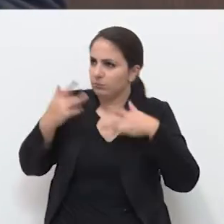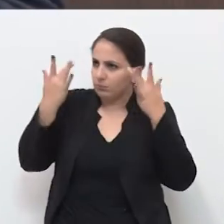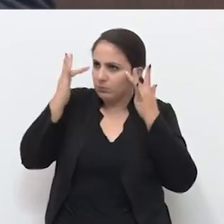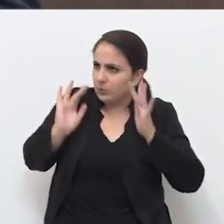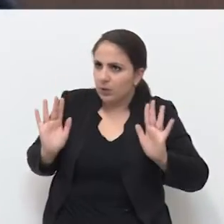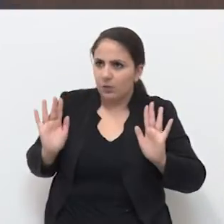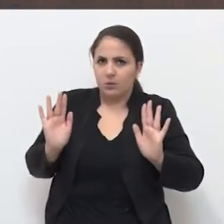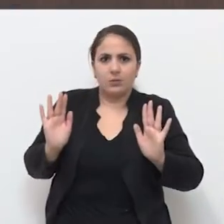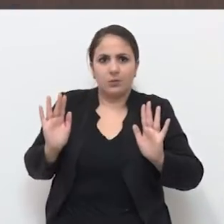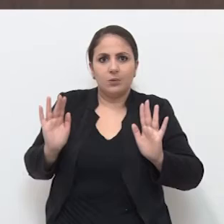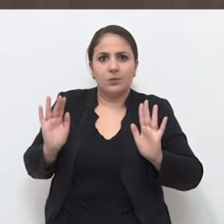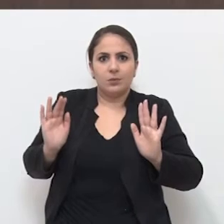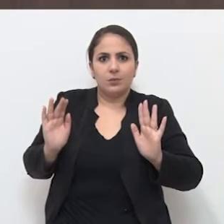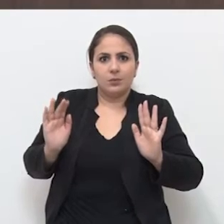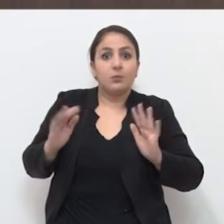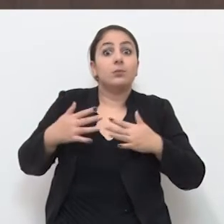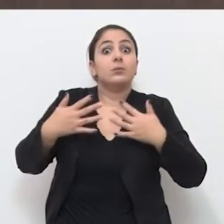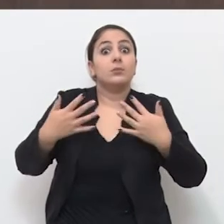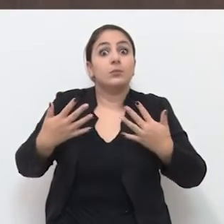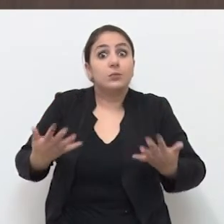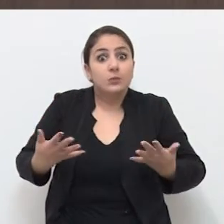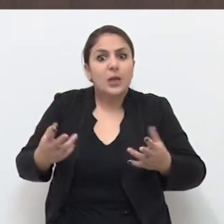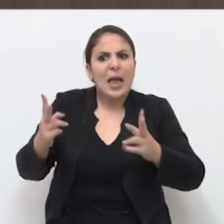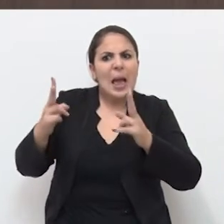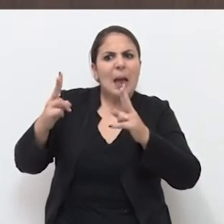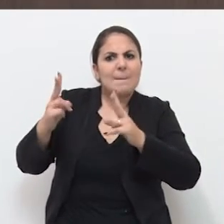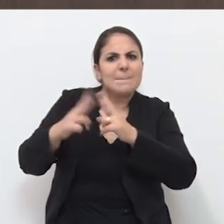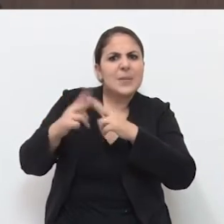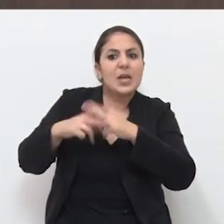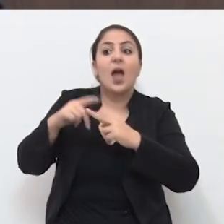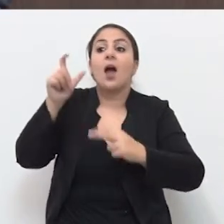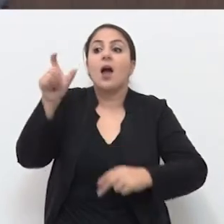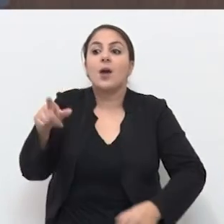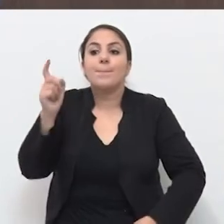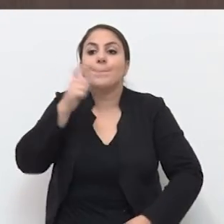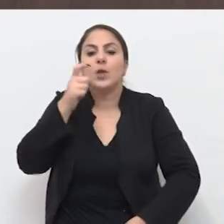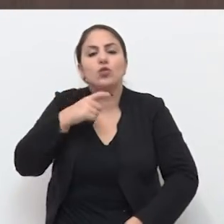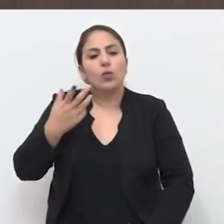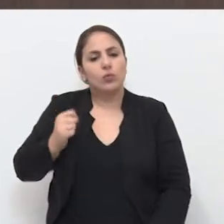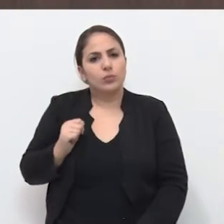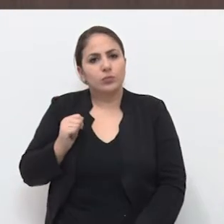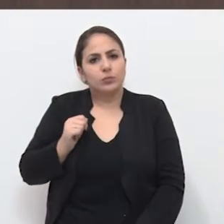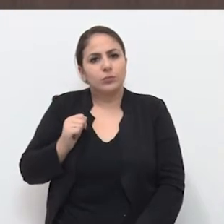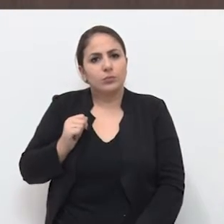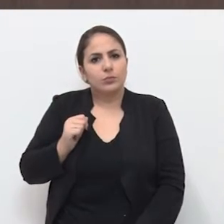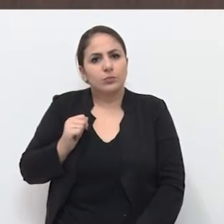não sei. Mas e afinal de contas, e a briga, e o mentiroso?